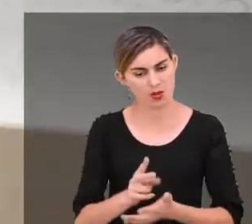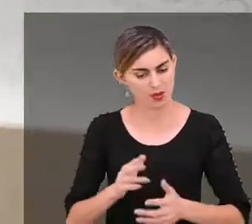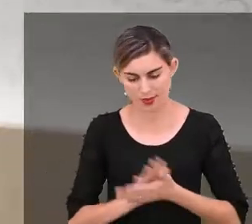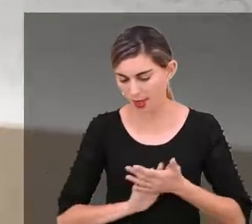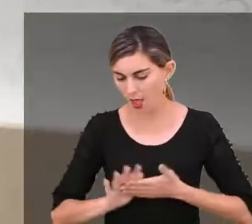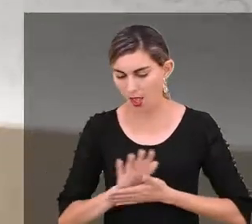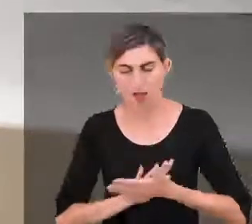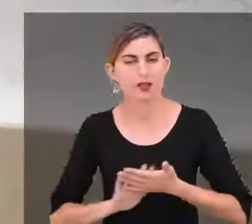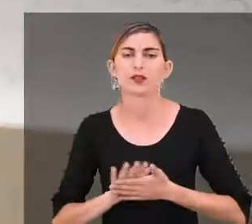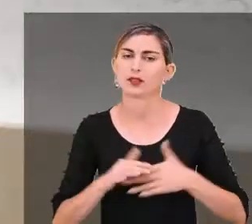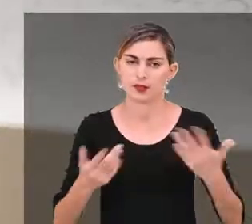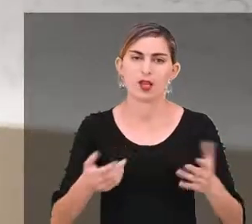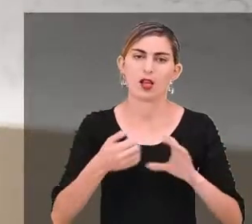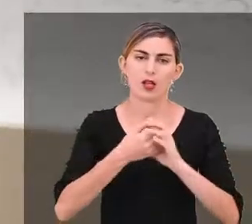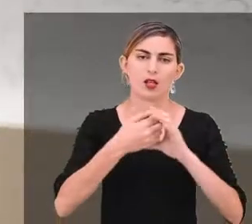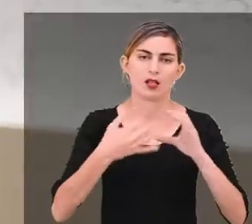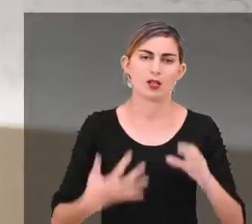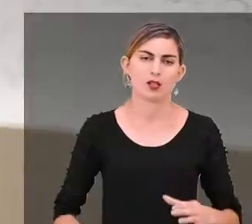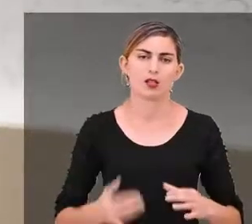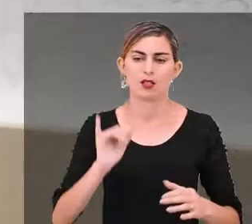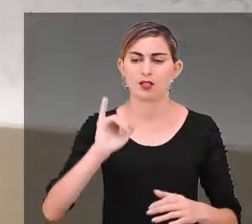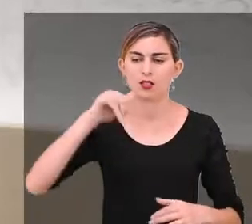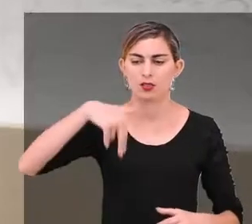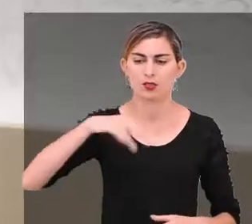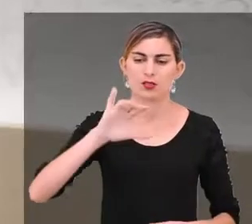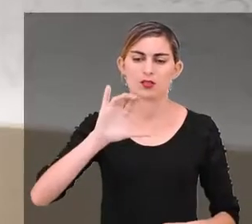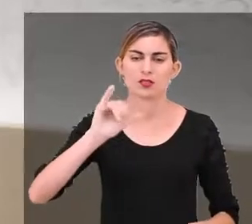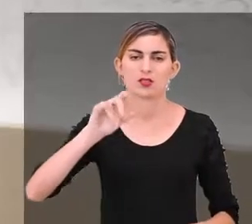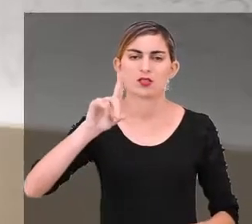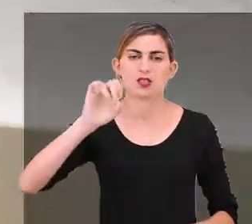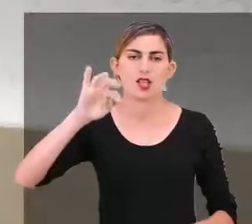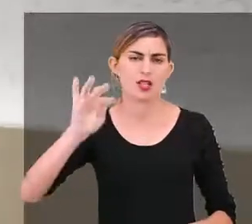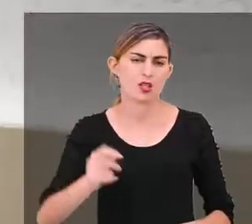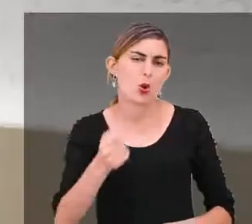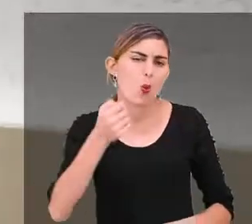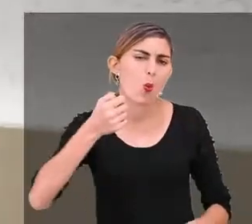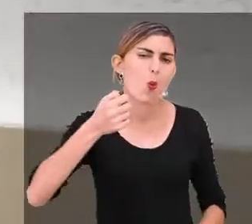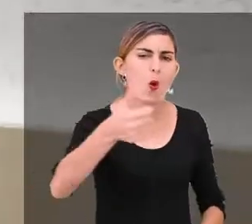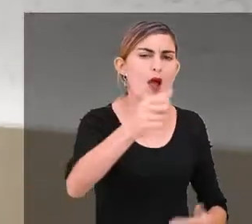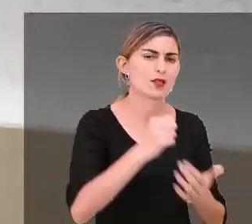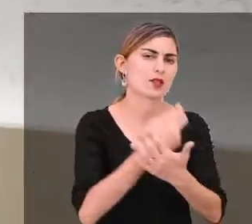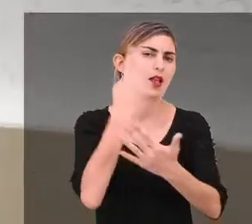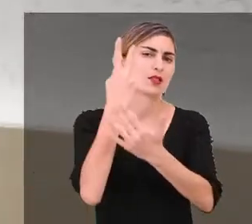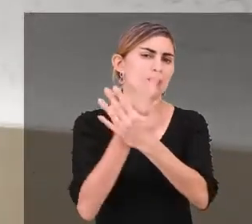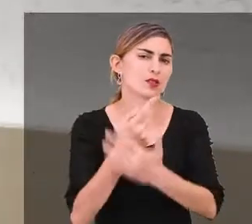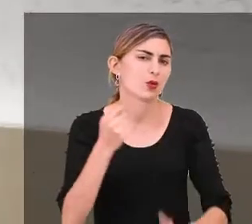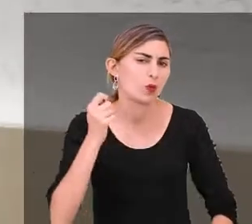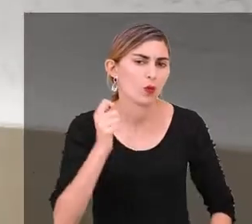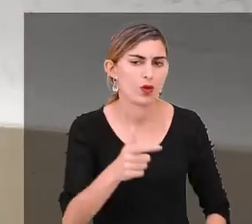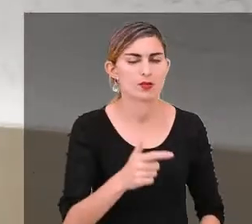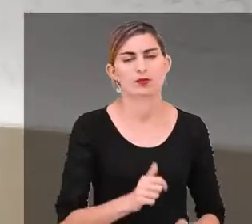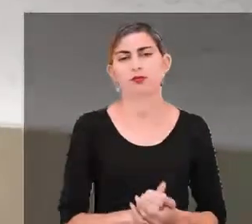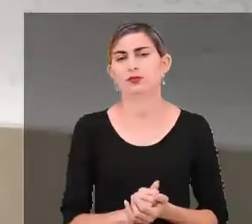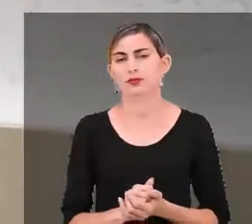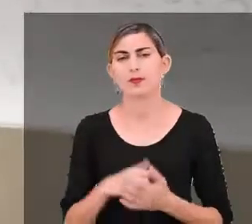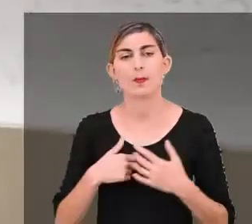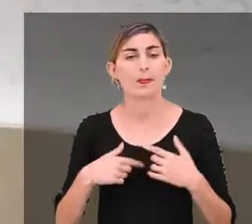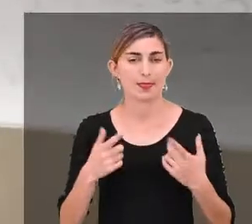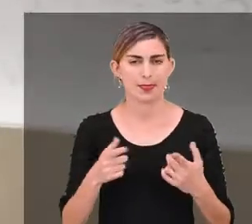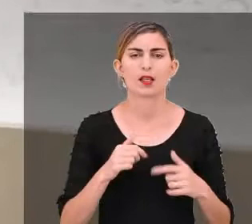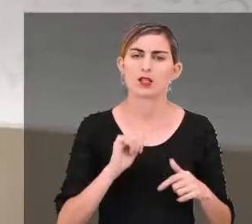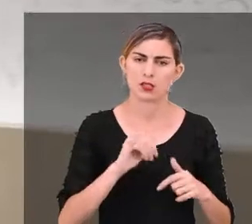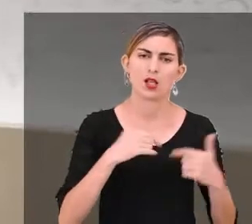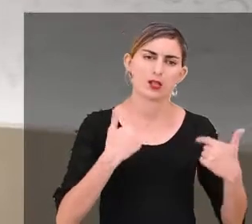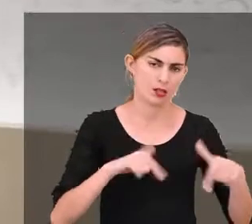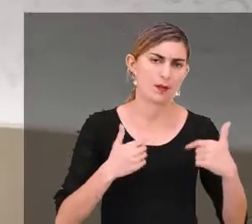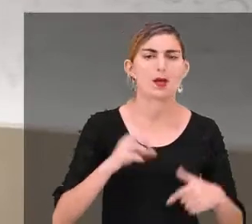escorregou, né? Nesse momento. Isso é caracterizado um incidente, seria um quase acidente. Já o acidente de trabalho